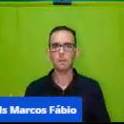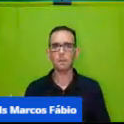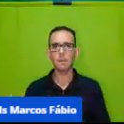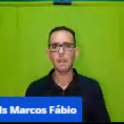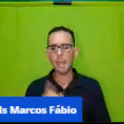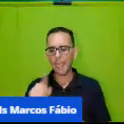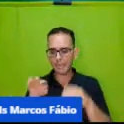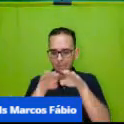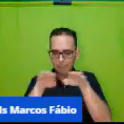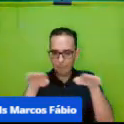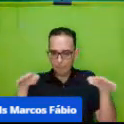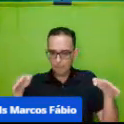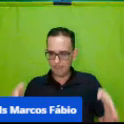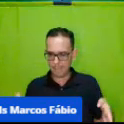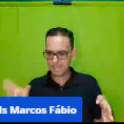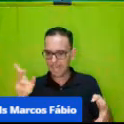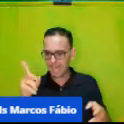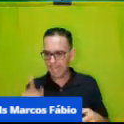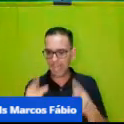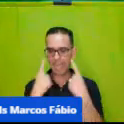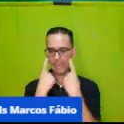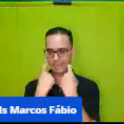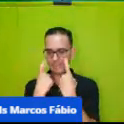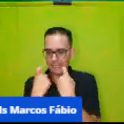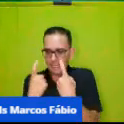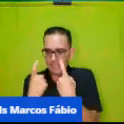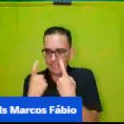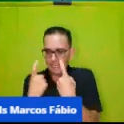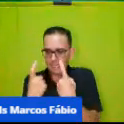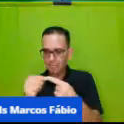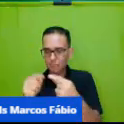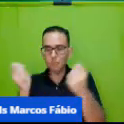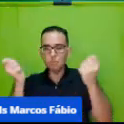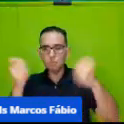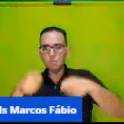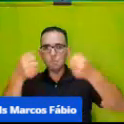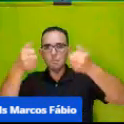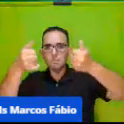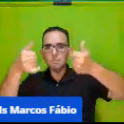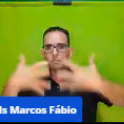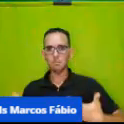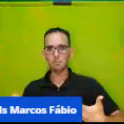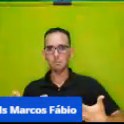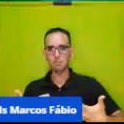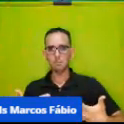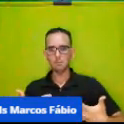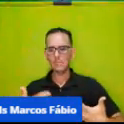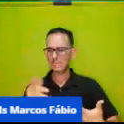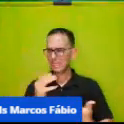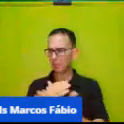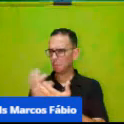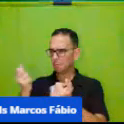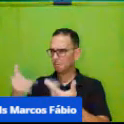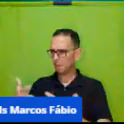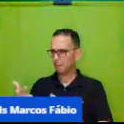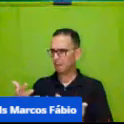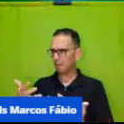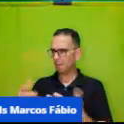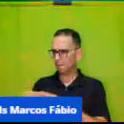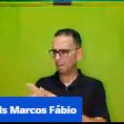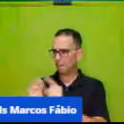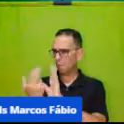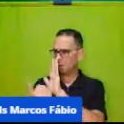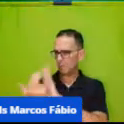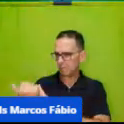mesa eu achei ela bem interessante, né, para estar trabalhando, né. Você quer que eu já comento sobre o